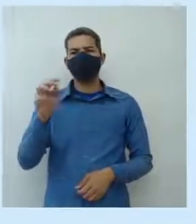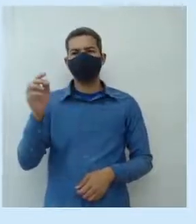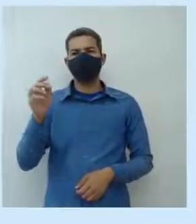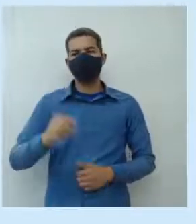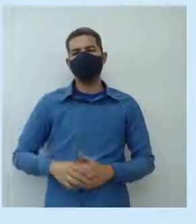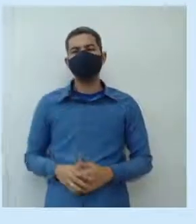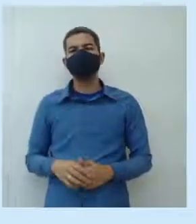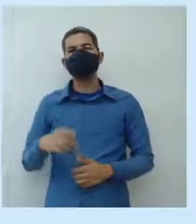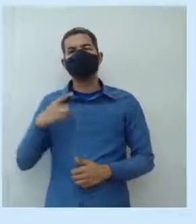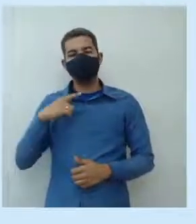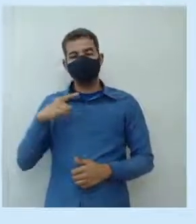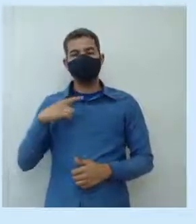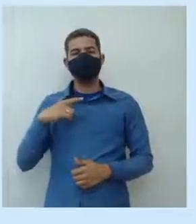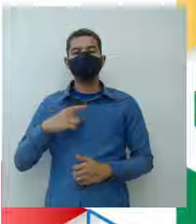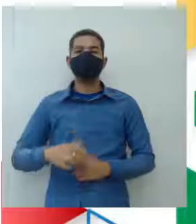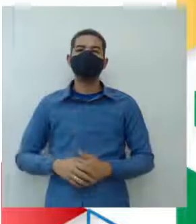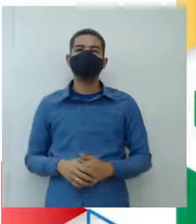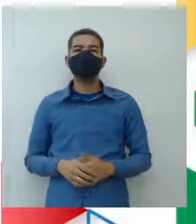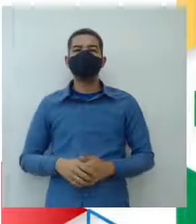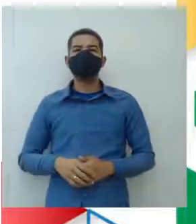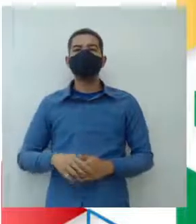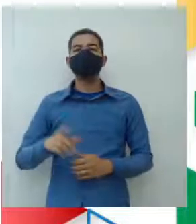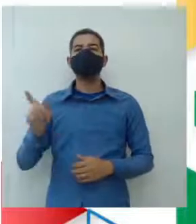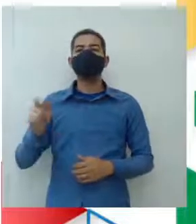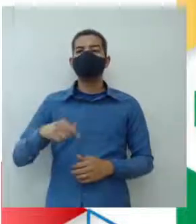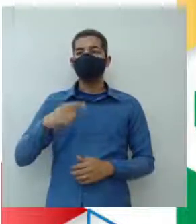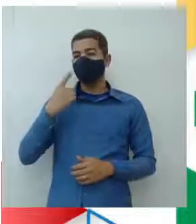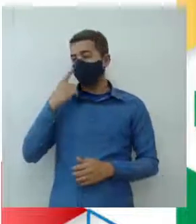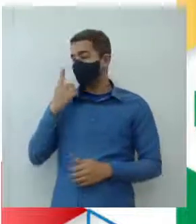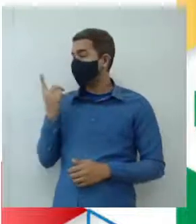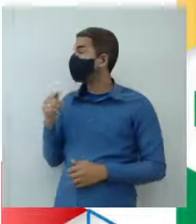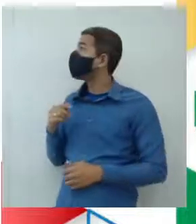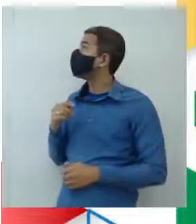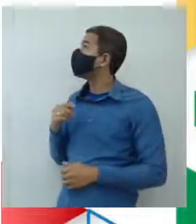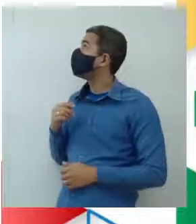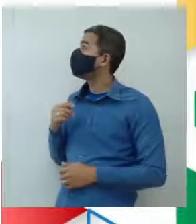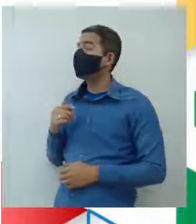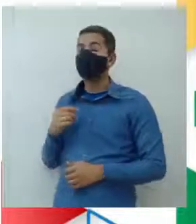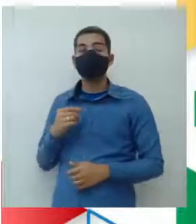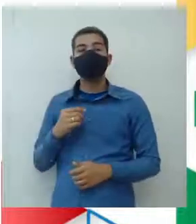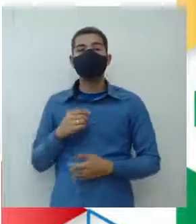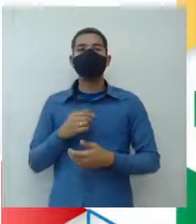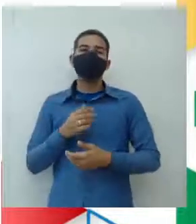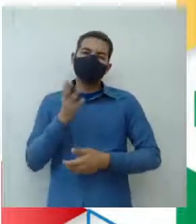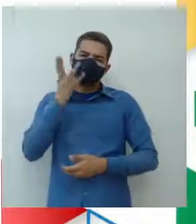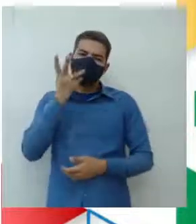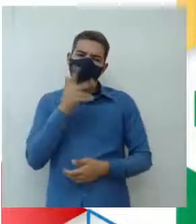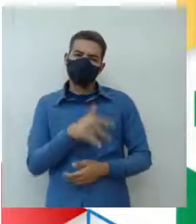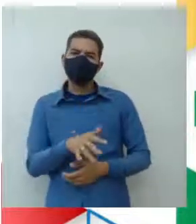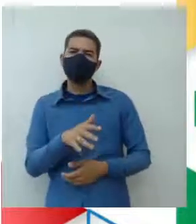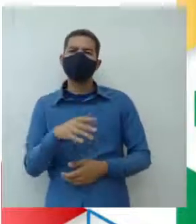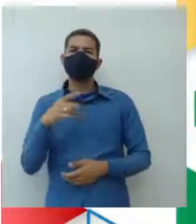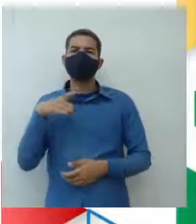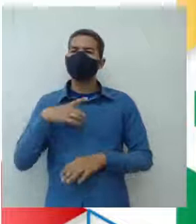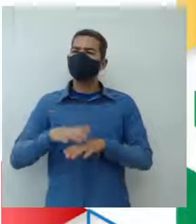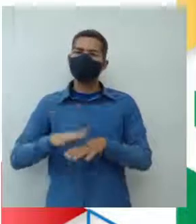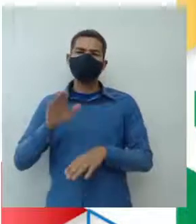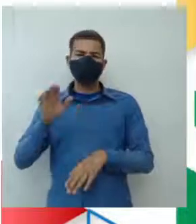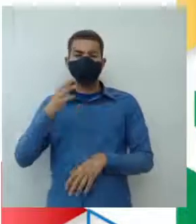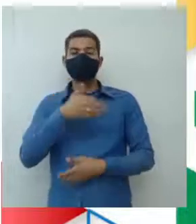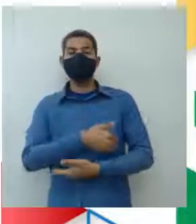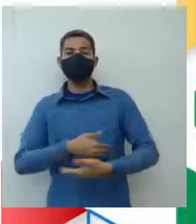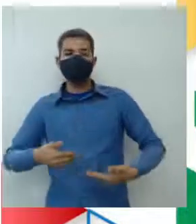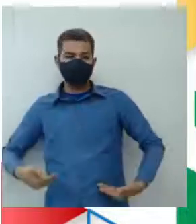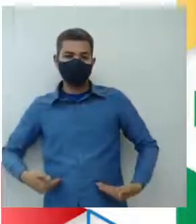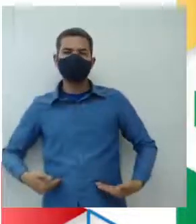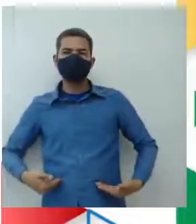uma criança. Então, além das centenas de milhões de pessoas com fome, o relatório mostra o maior número de crianças